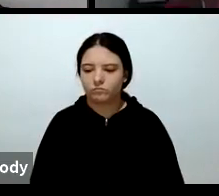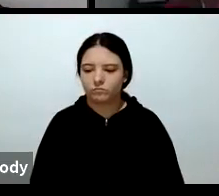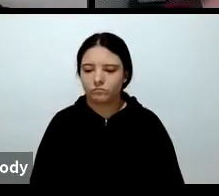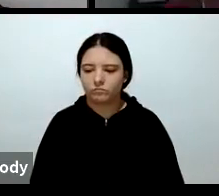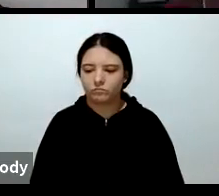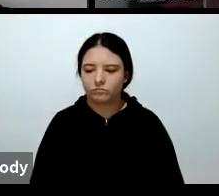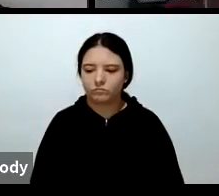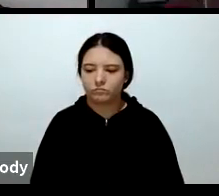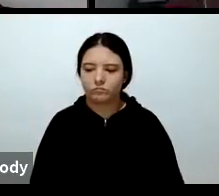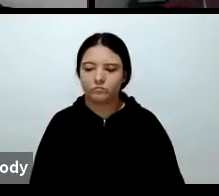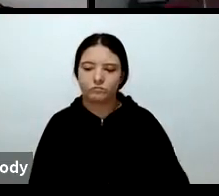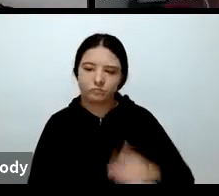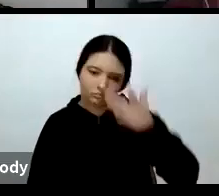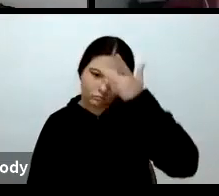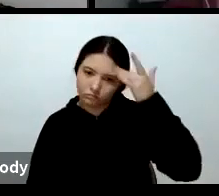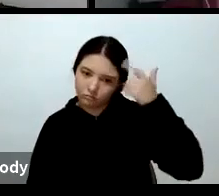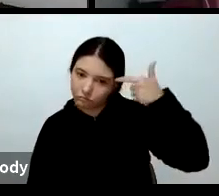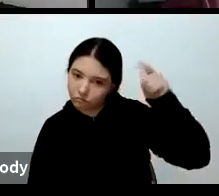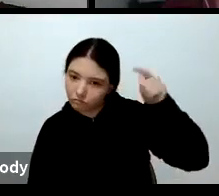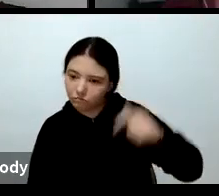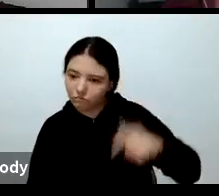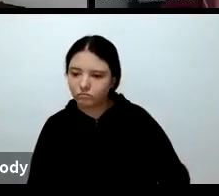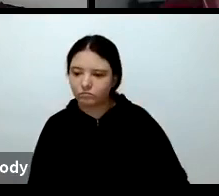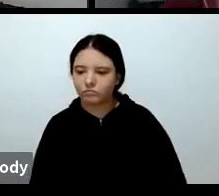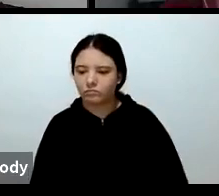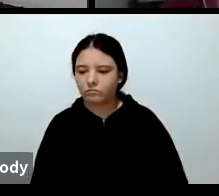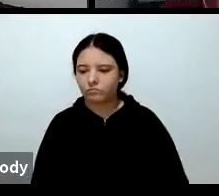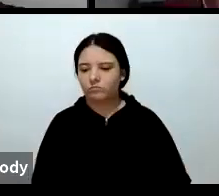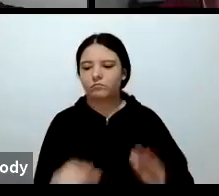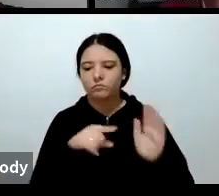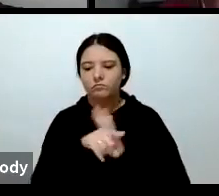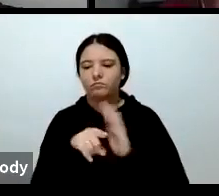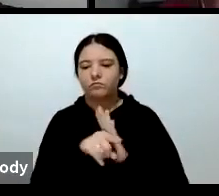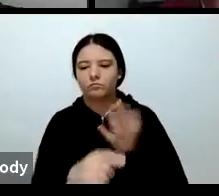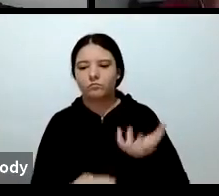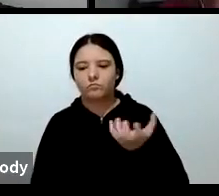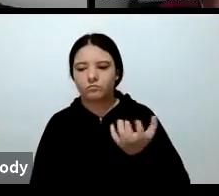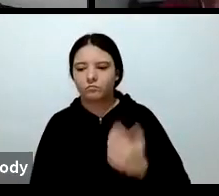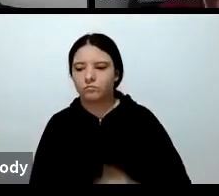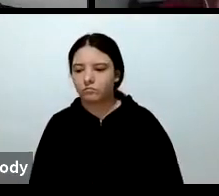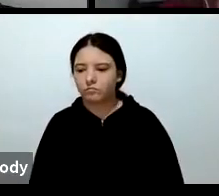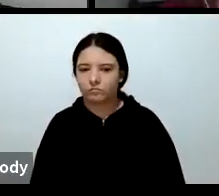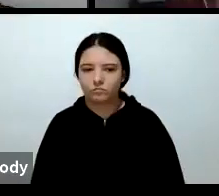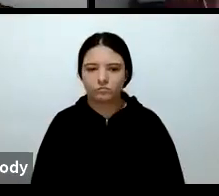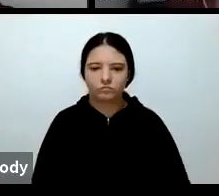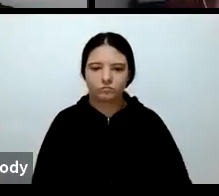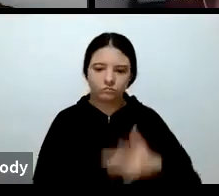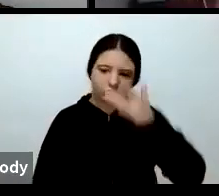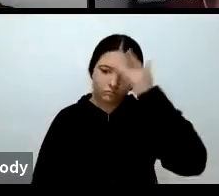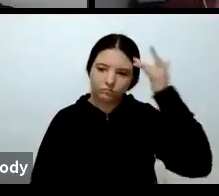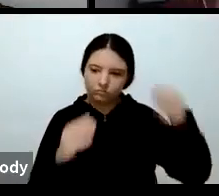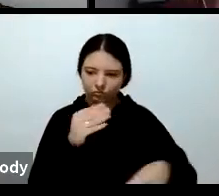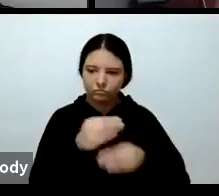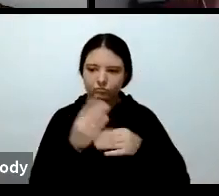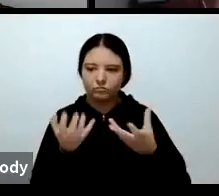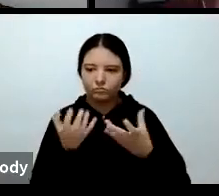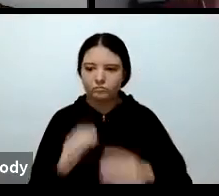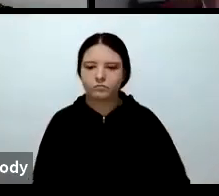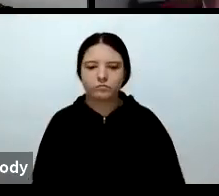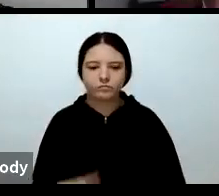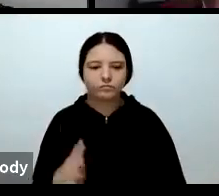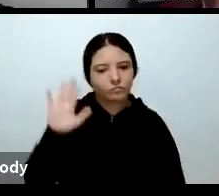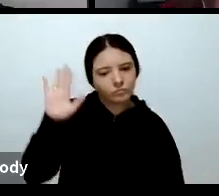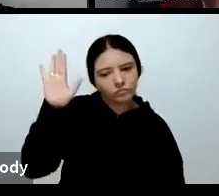Mais alguém gostaria de fazer mais alguma pergunta, alguma complementação? Vai lá, Fer. Eu